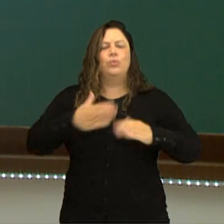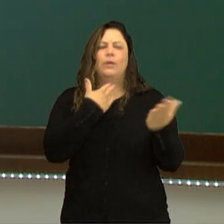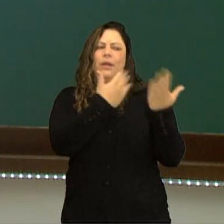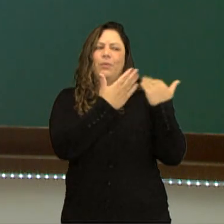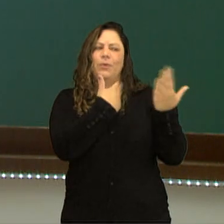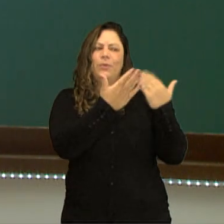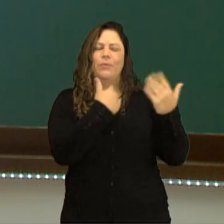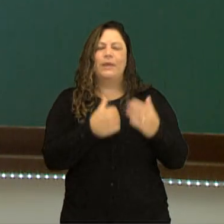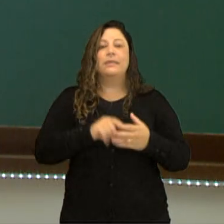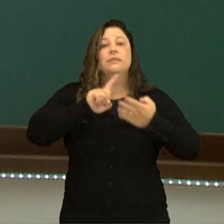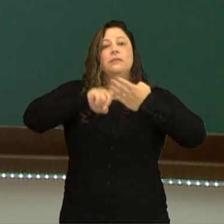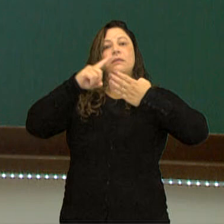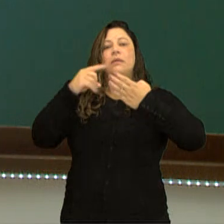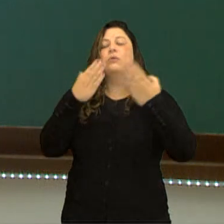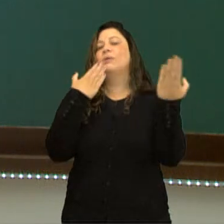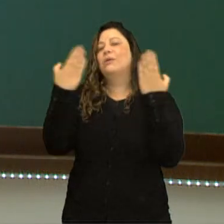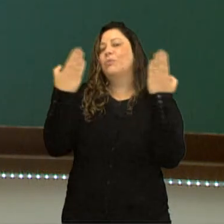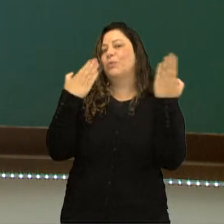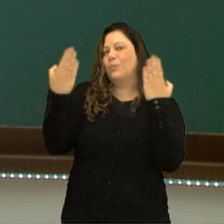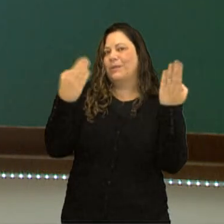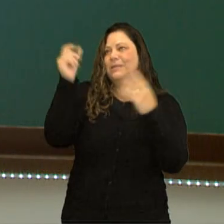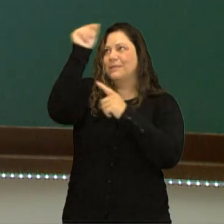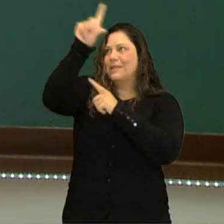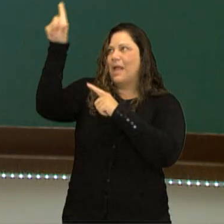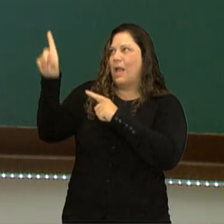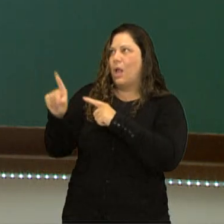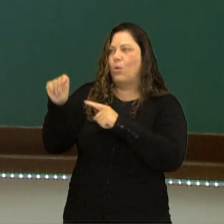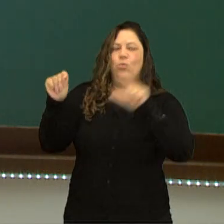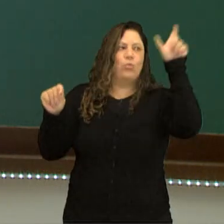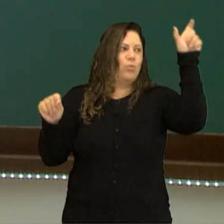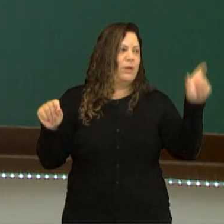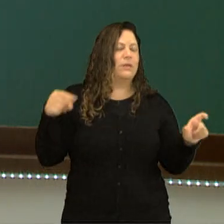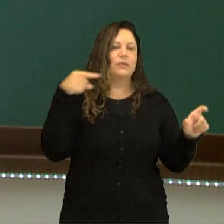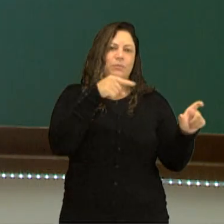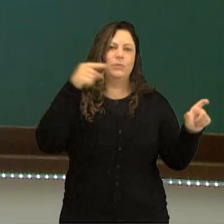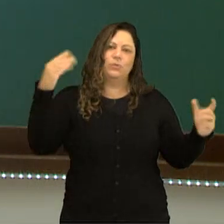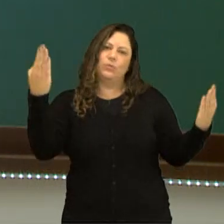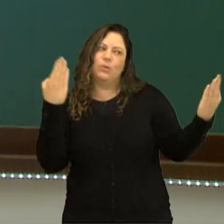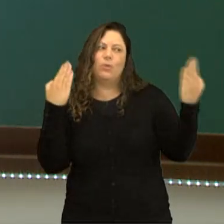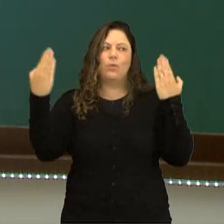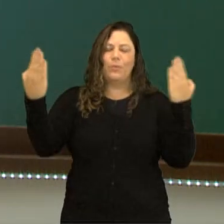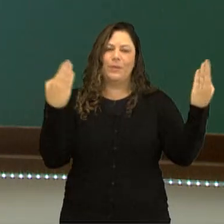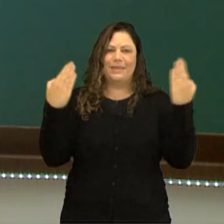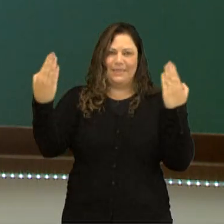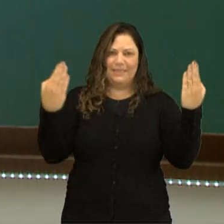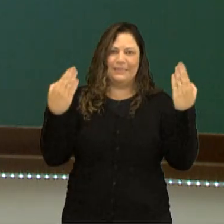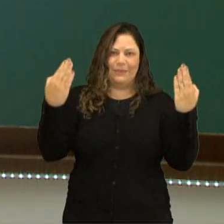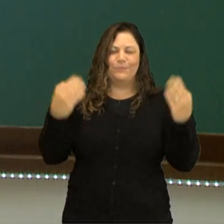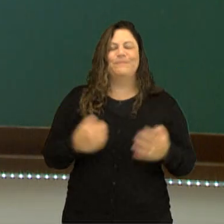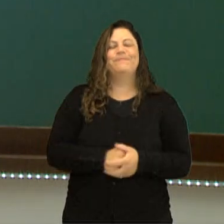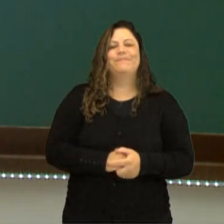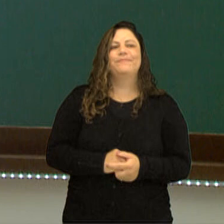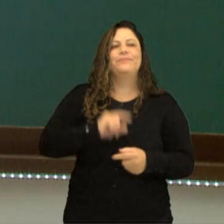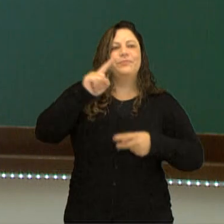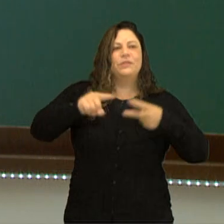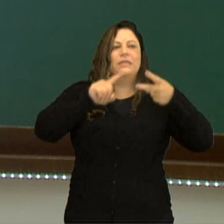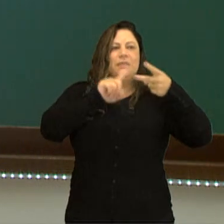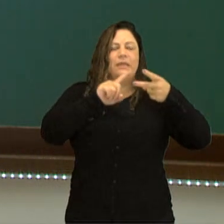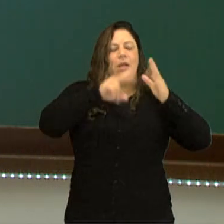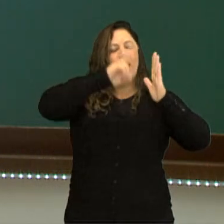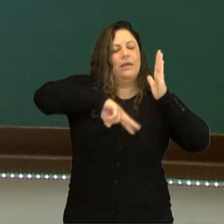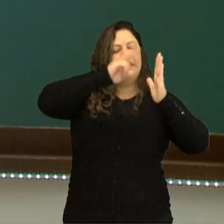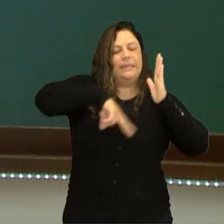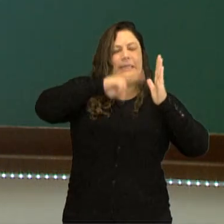a comparação da lua com uma pessoa feita pelo conectivo tal qual. Comparação. Enquanto eu leio